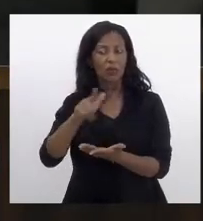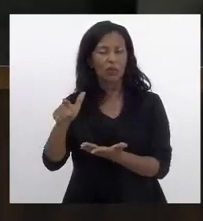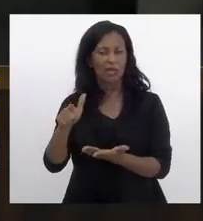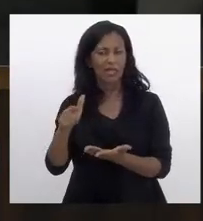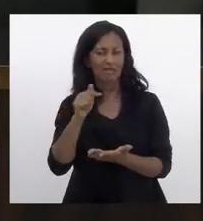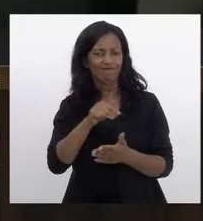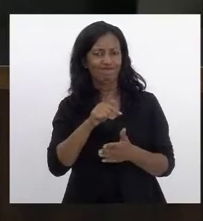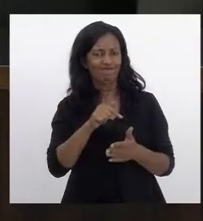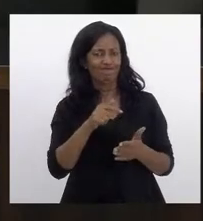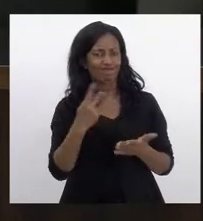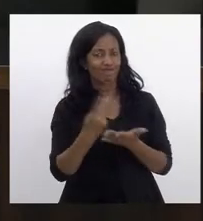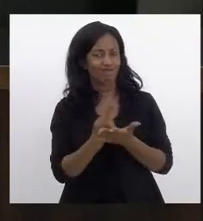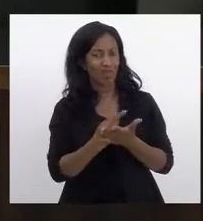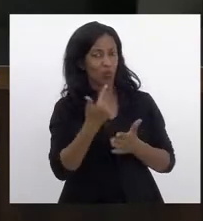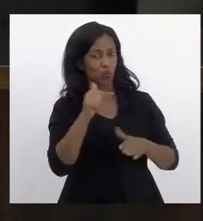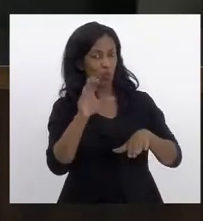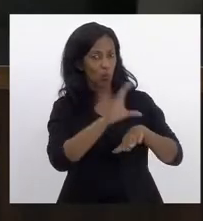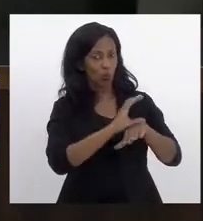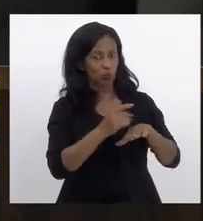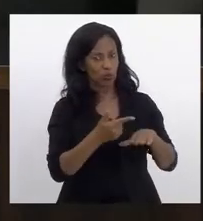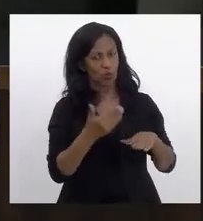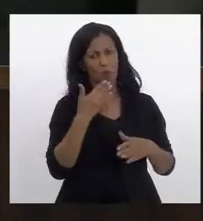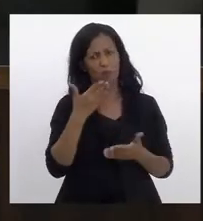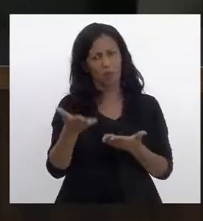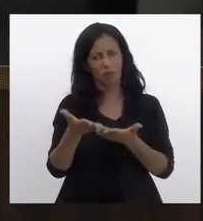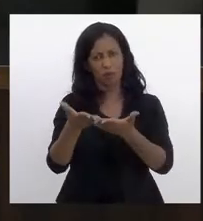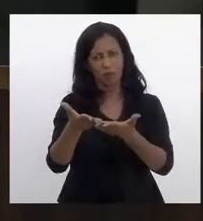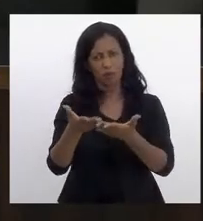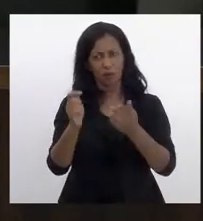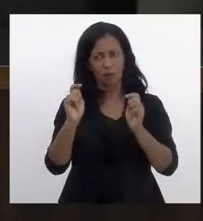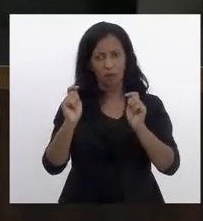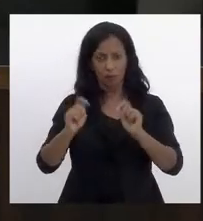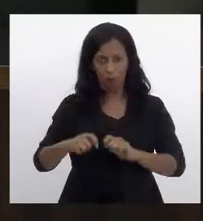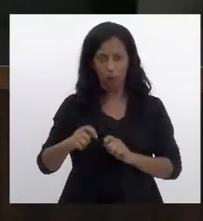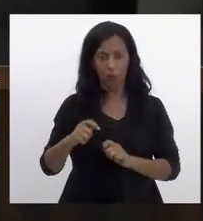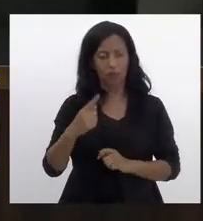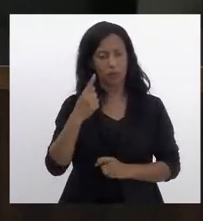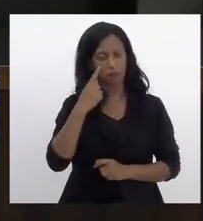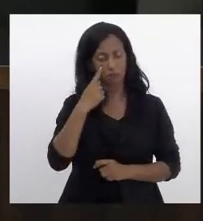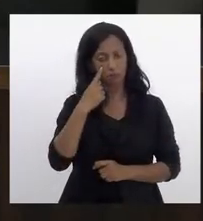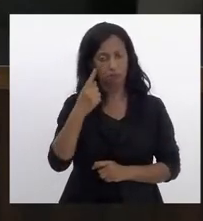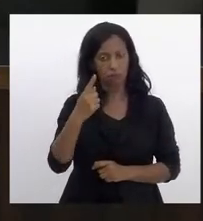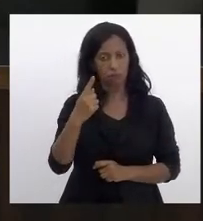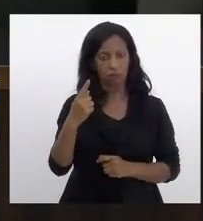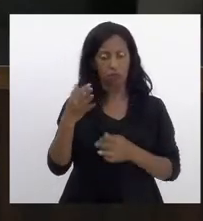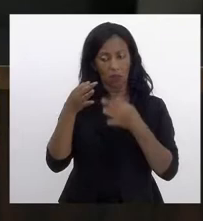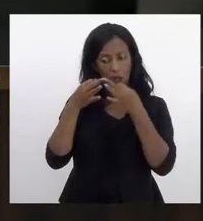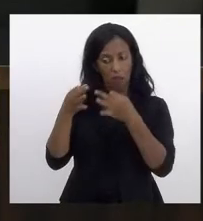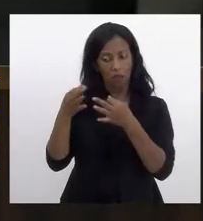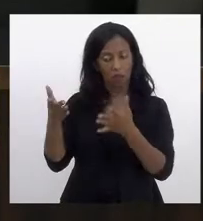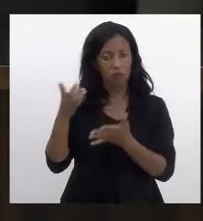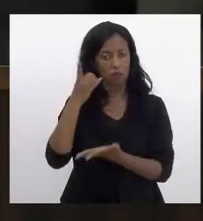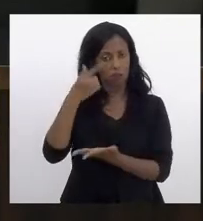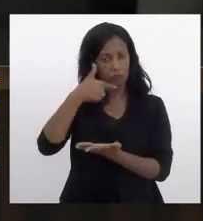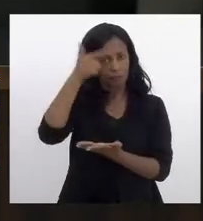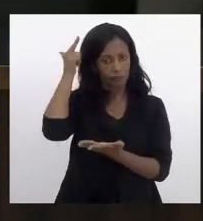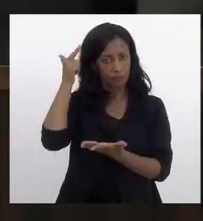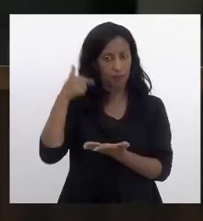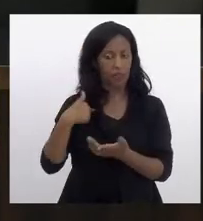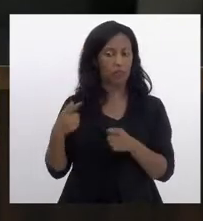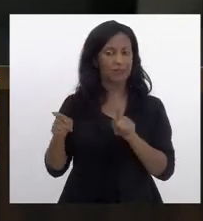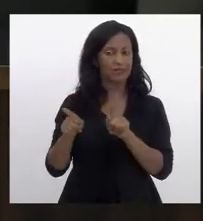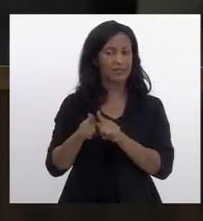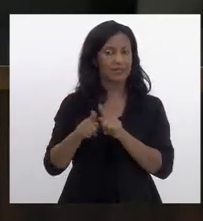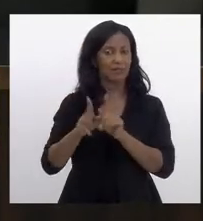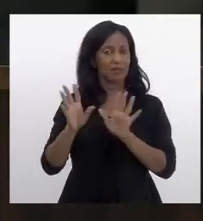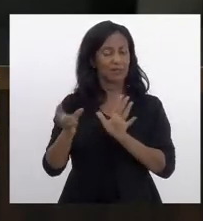incondicional. Então, eu peço a Vossa Excelência que possa ouvir com atenção o deputado Luiz Paulo, que eu também já